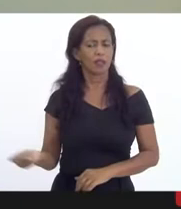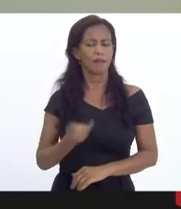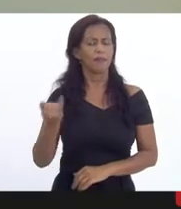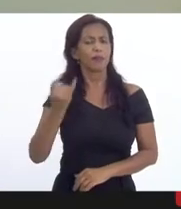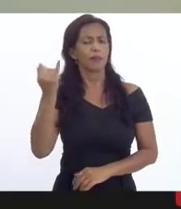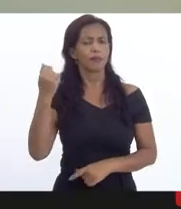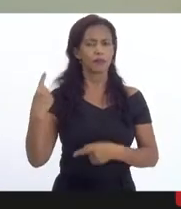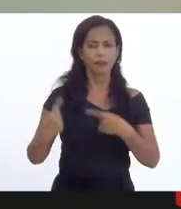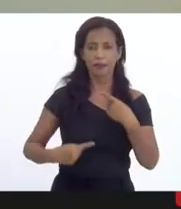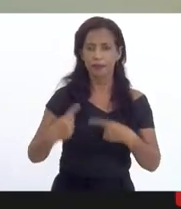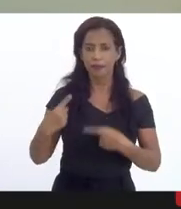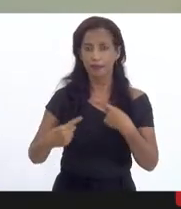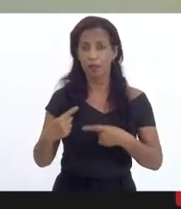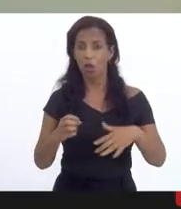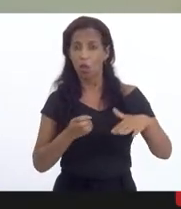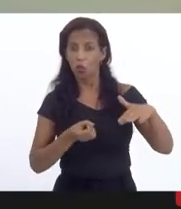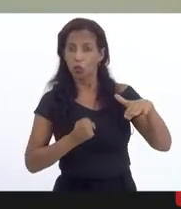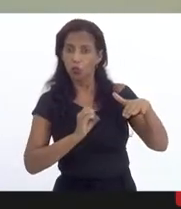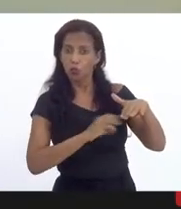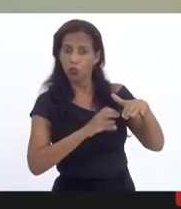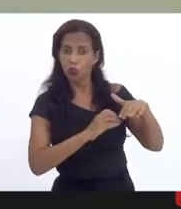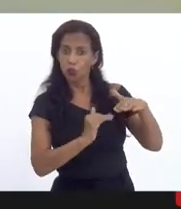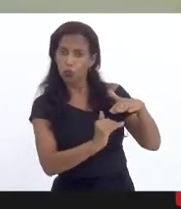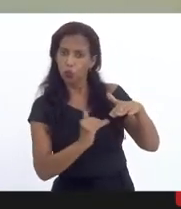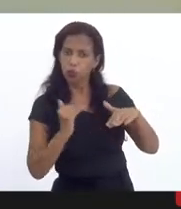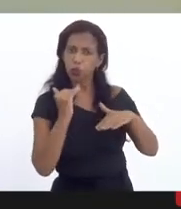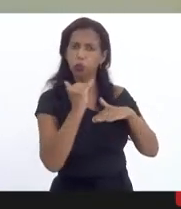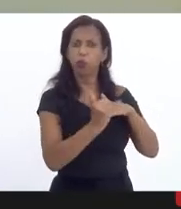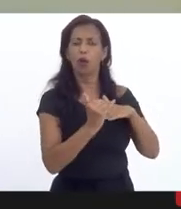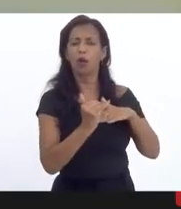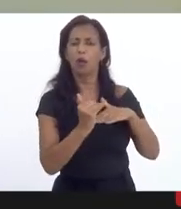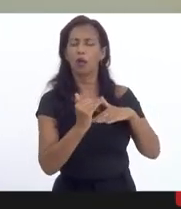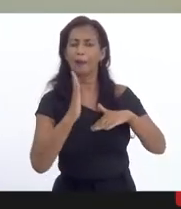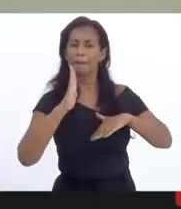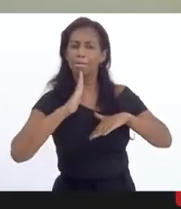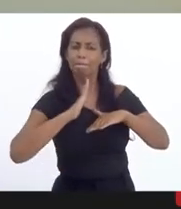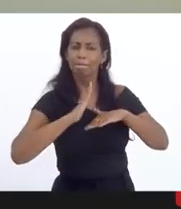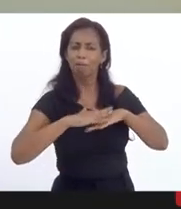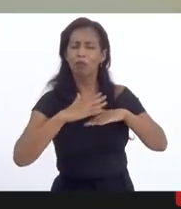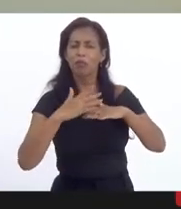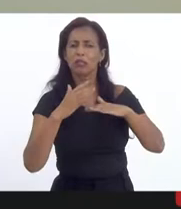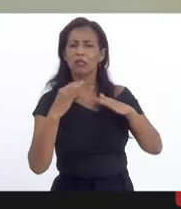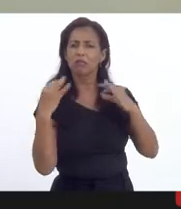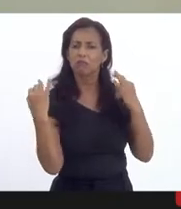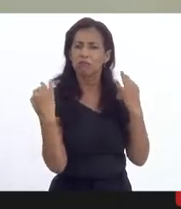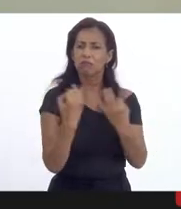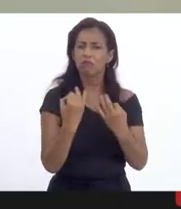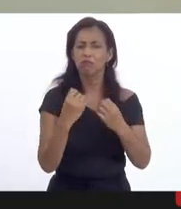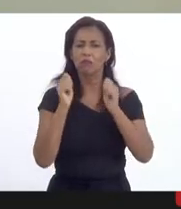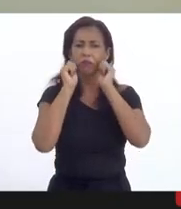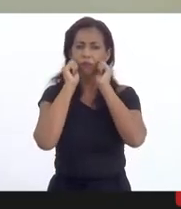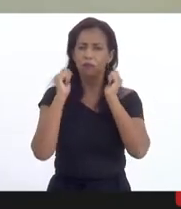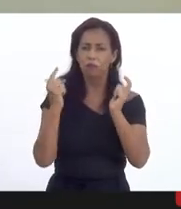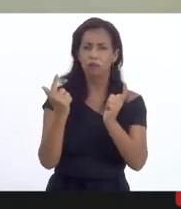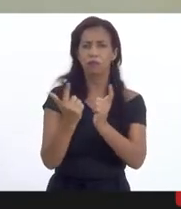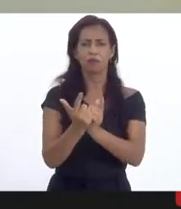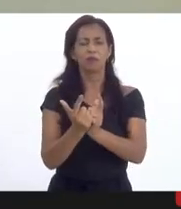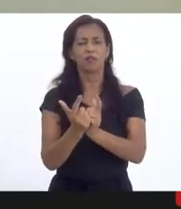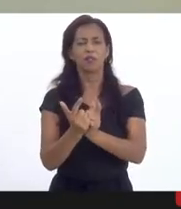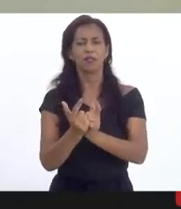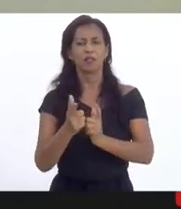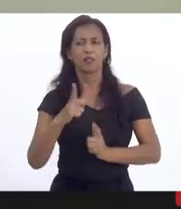dessa discussão do Fundo Soberano, que com muita maestria, a Assembleia Legislativa do Estado do Rio de